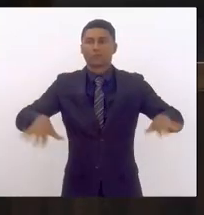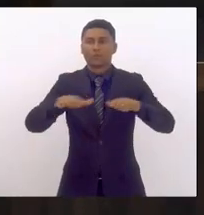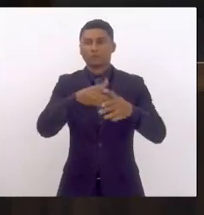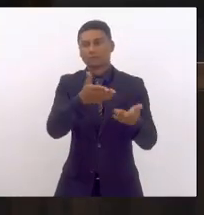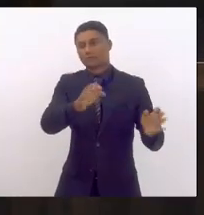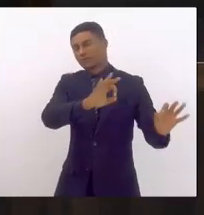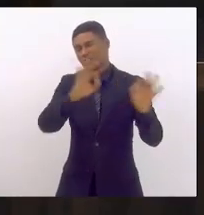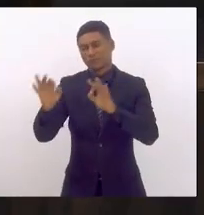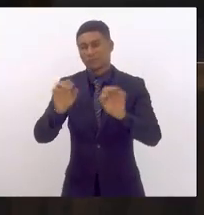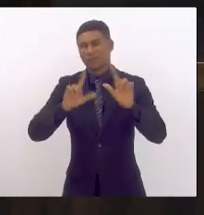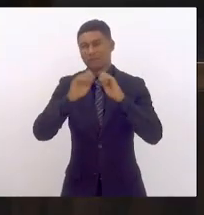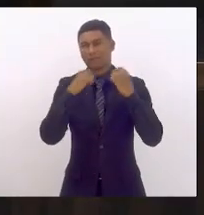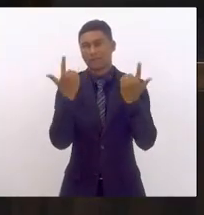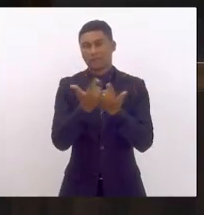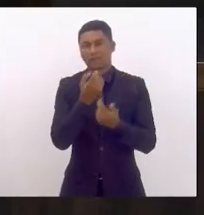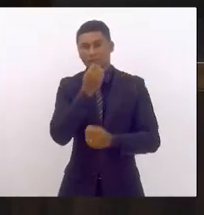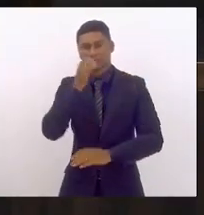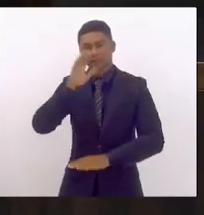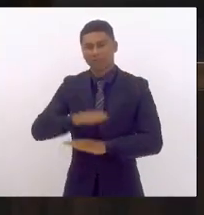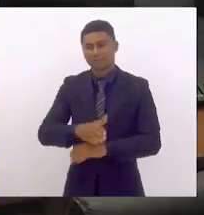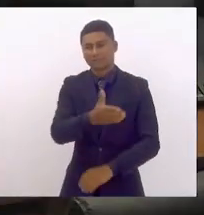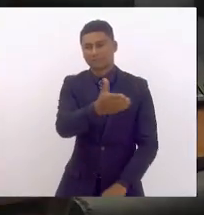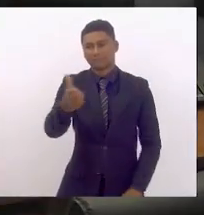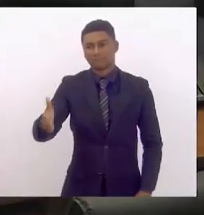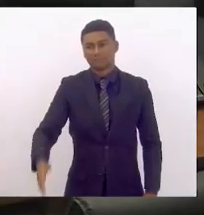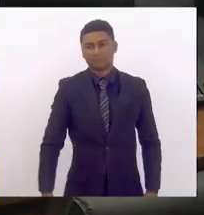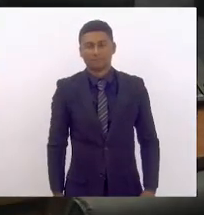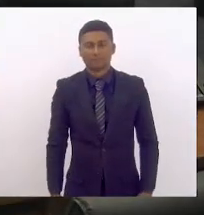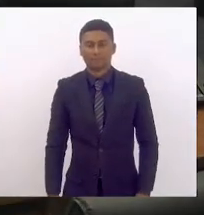que nos acompanharam pela TV Alerta Boa tarde